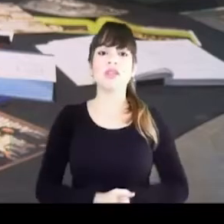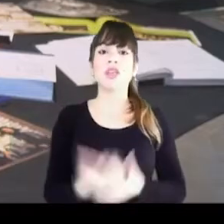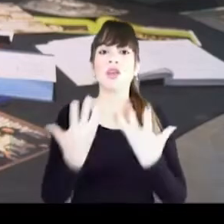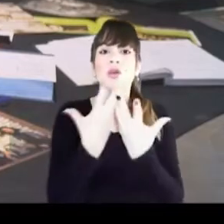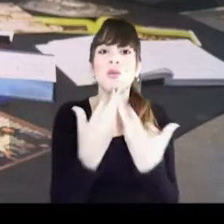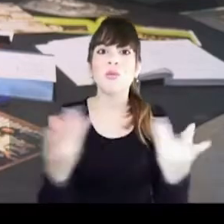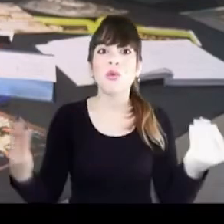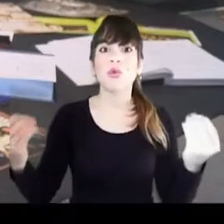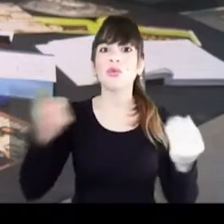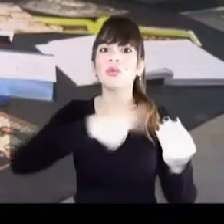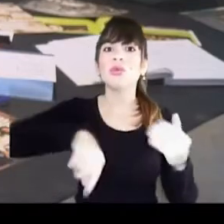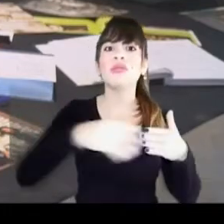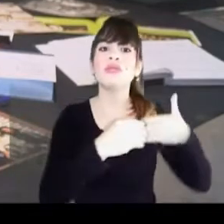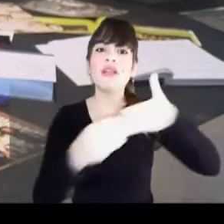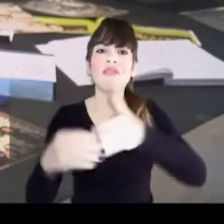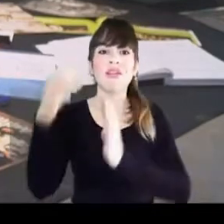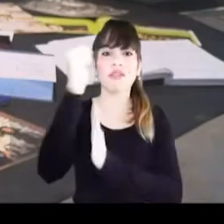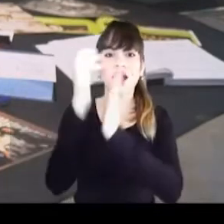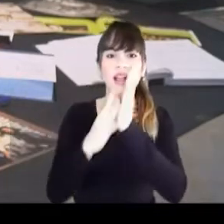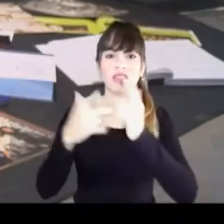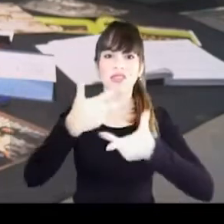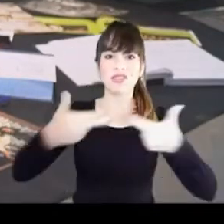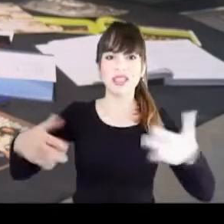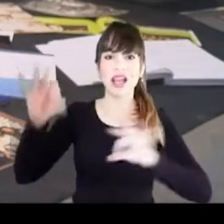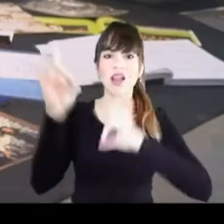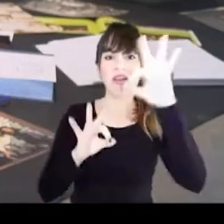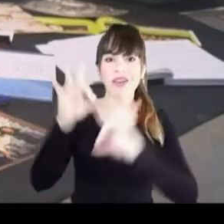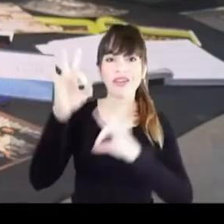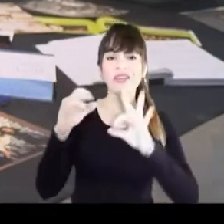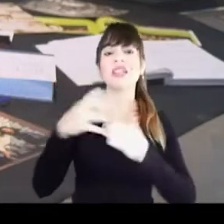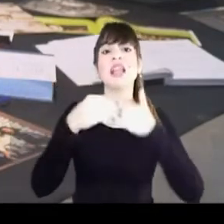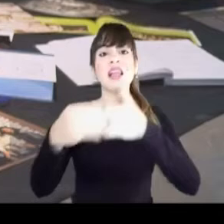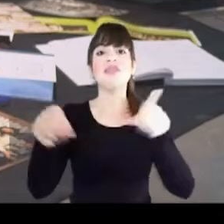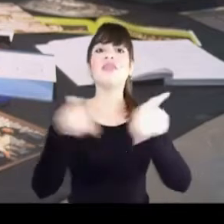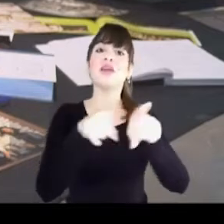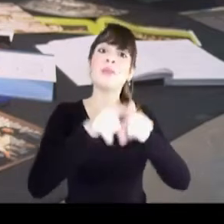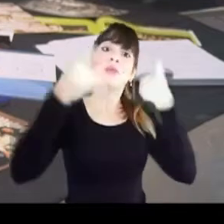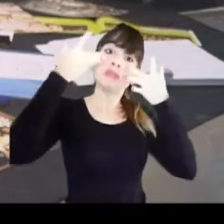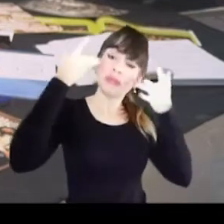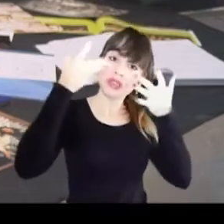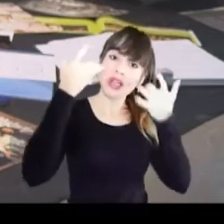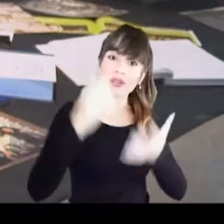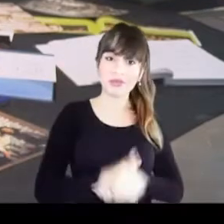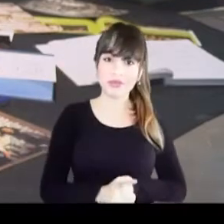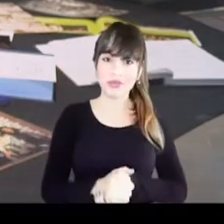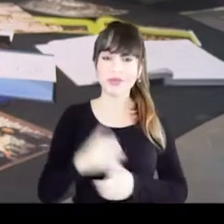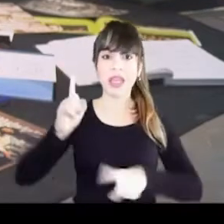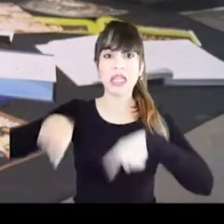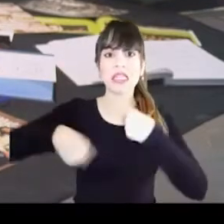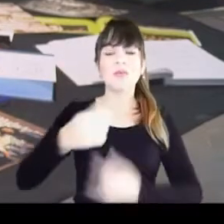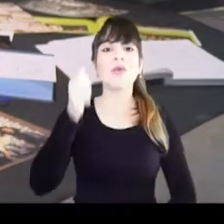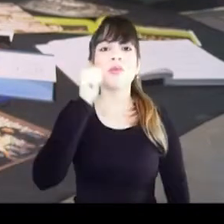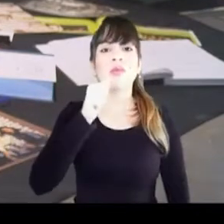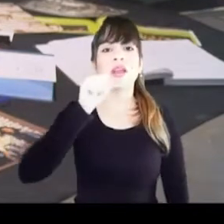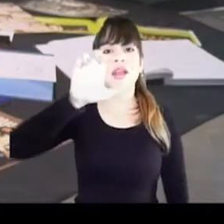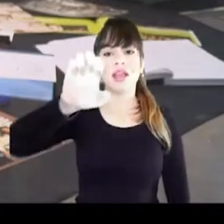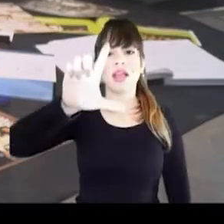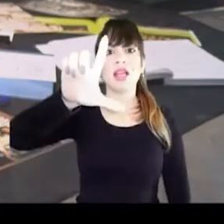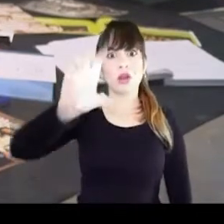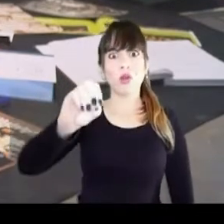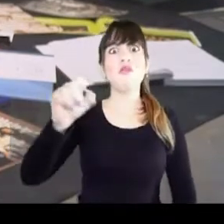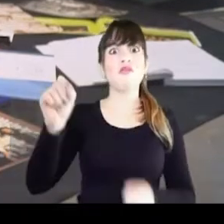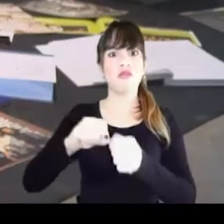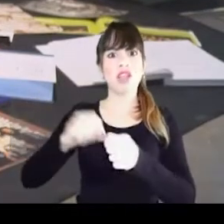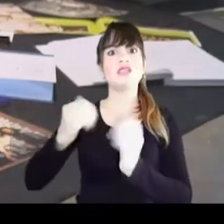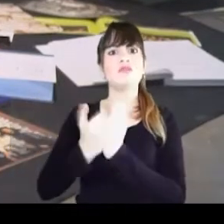aí muitos dos exercícios que a gente fazia na biodança, eu fui levando para o teatro. E no primeiro momento era a Elô,